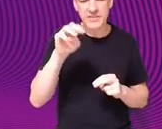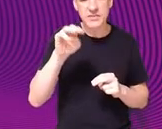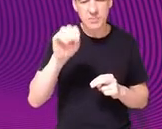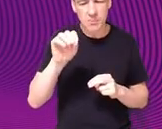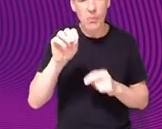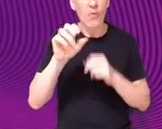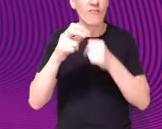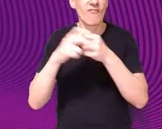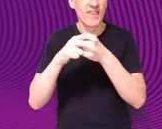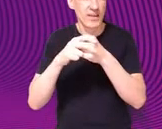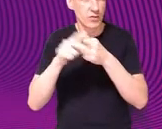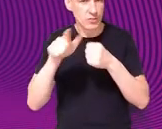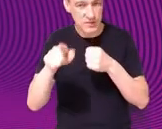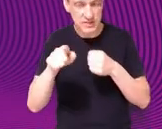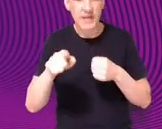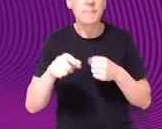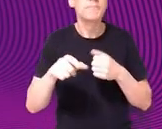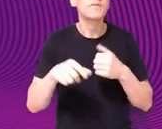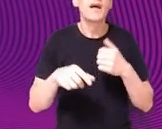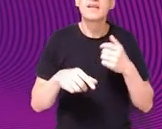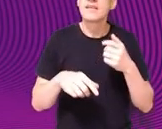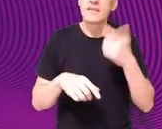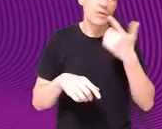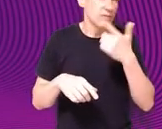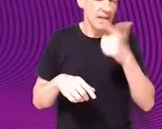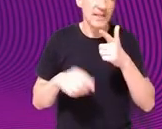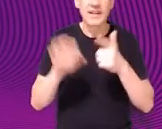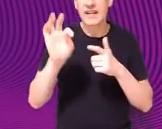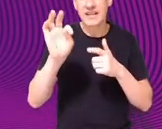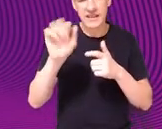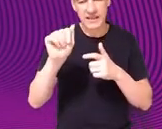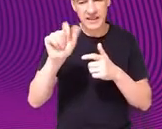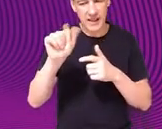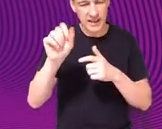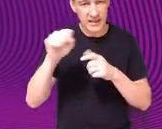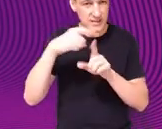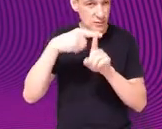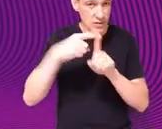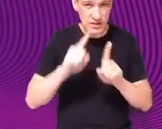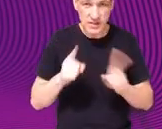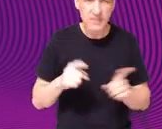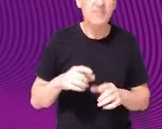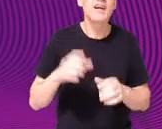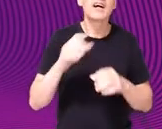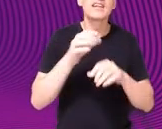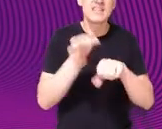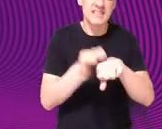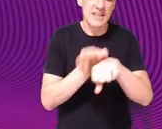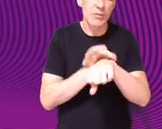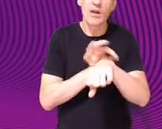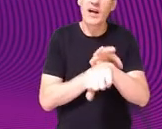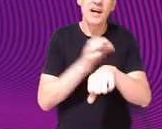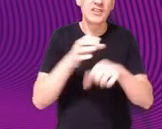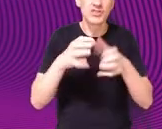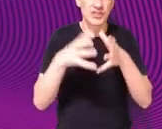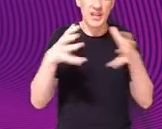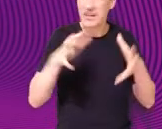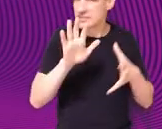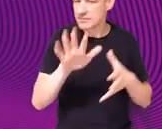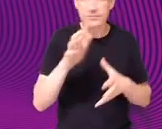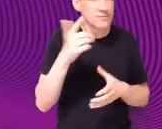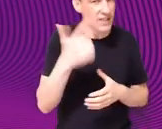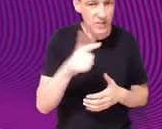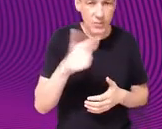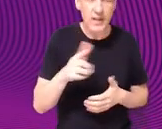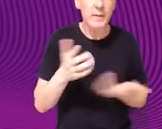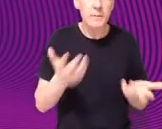sem sinais de Dallas positivo, sem sinais de células gigantes, sarcoidose. Havia uma contagem que foi a